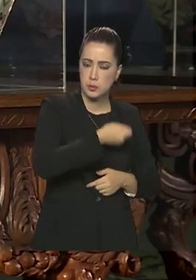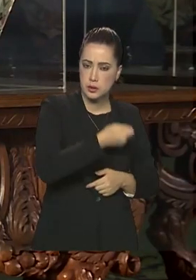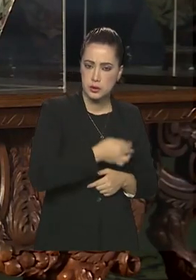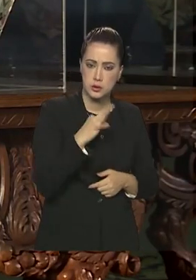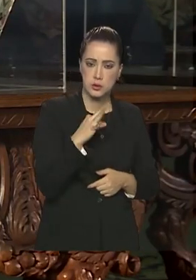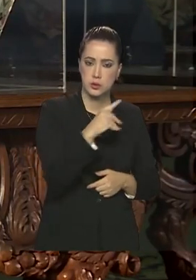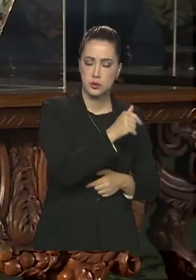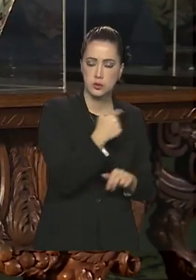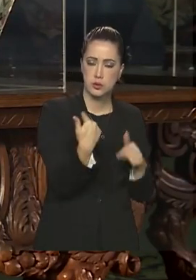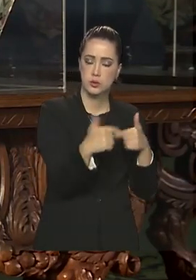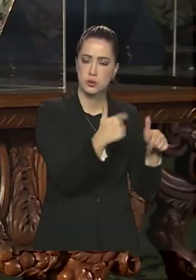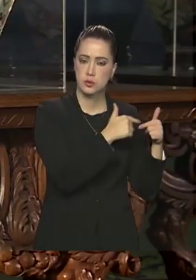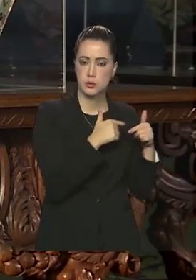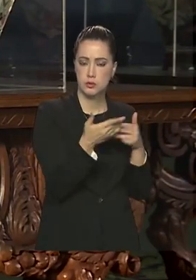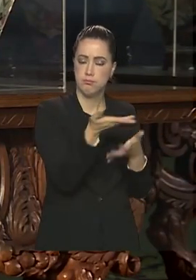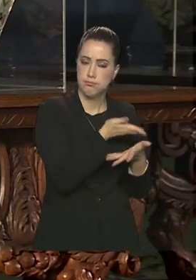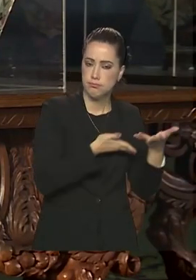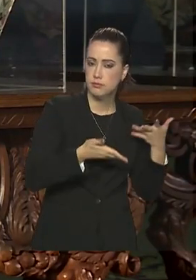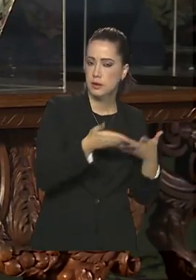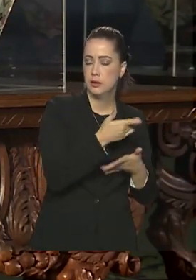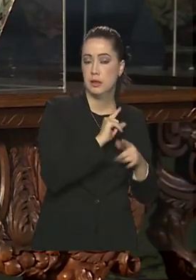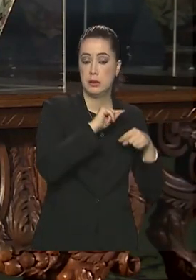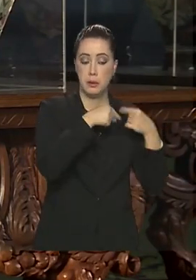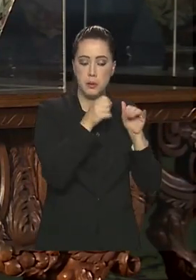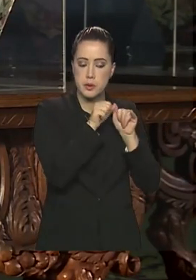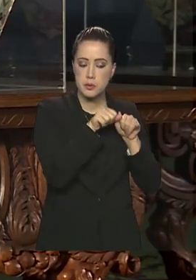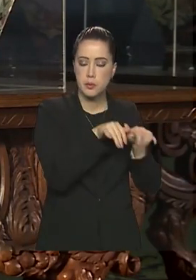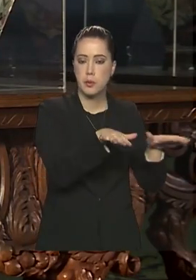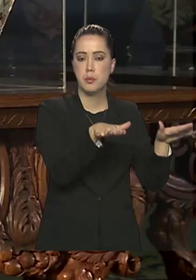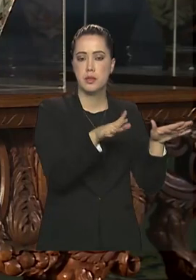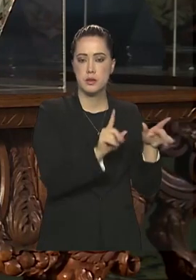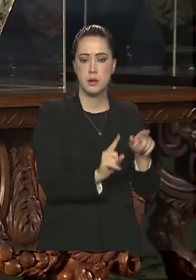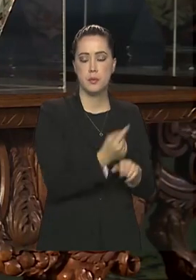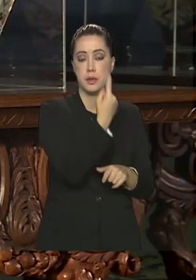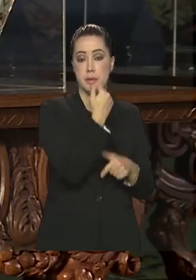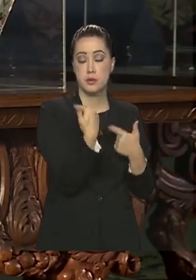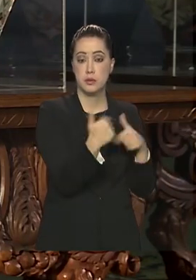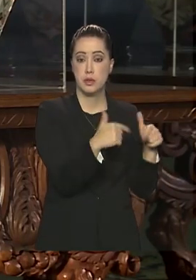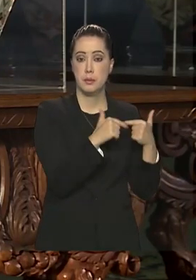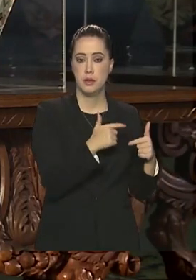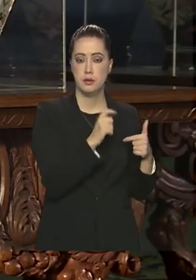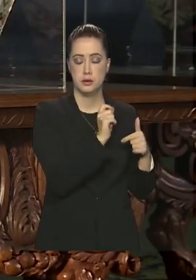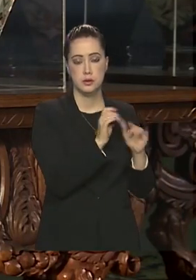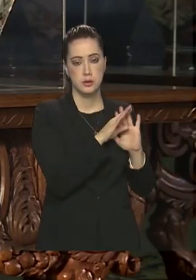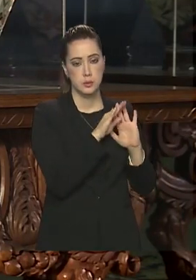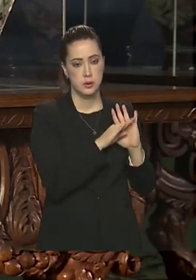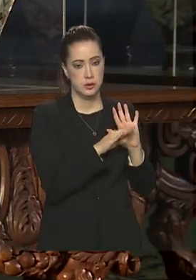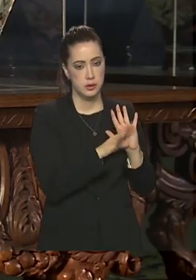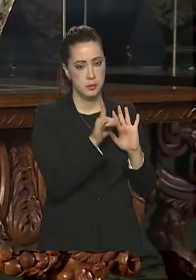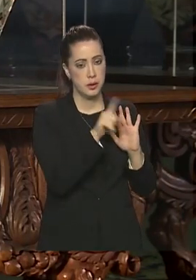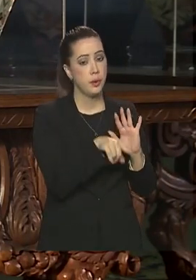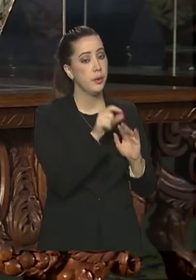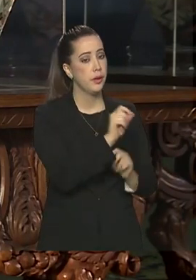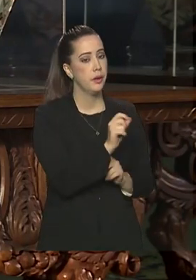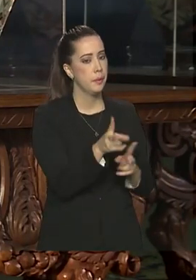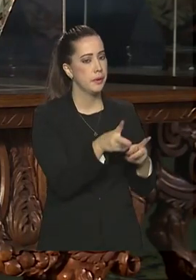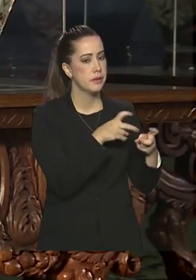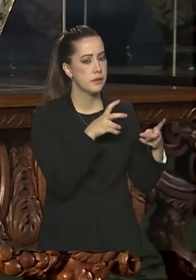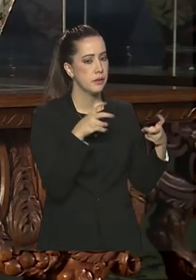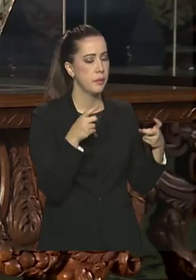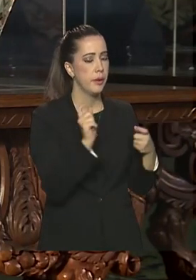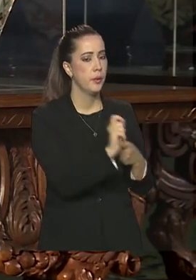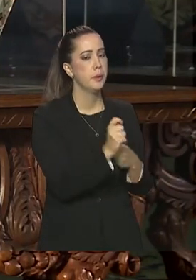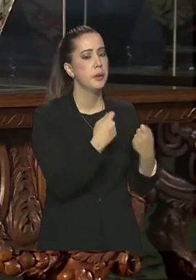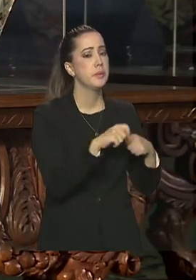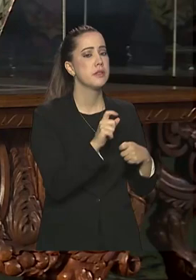de todos os agentes envolvidos. Aí, passada a publicação, a primeira etapa do programa é justamente identificar a